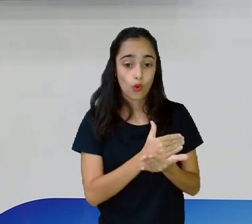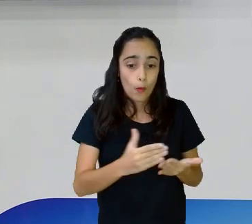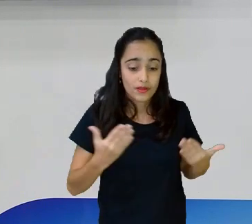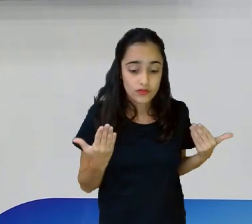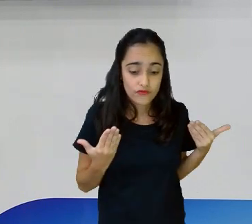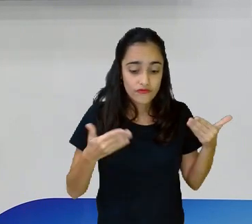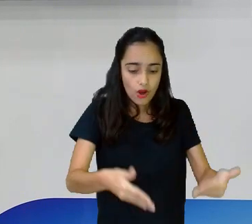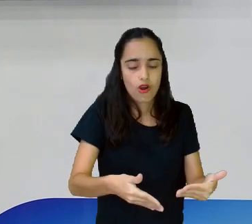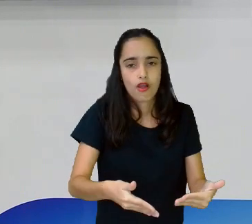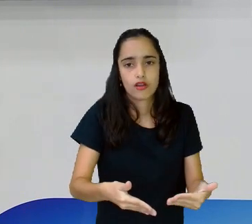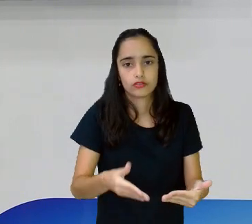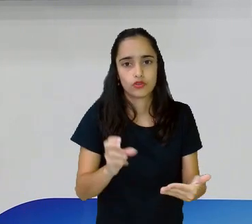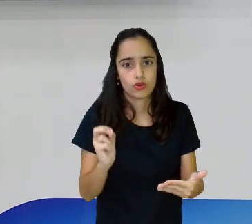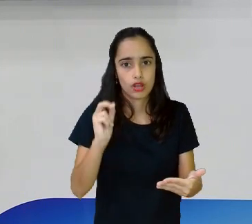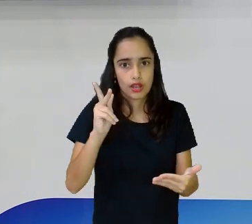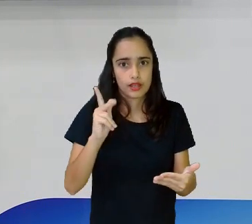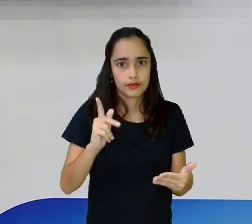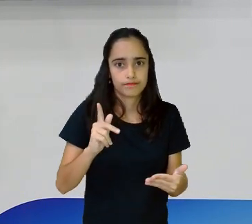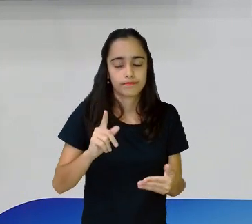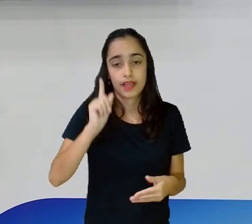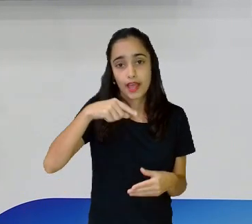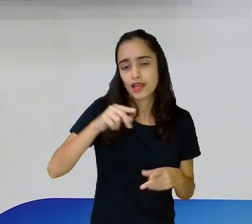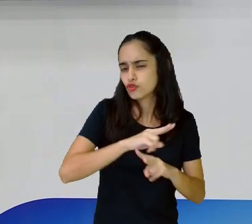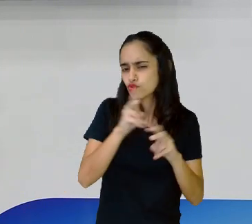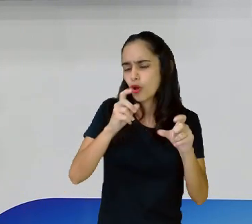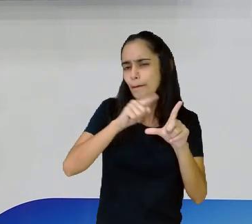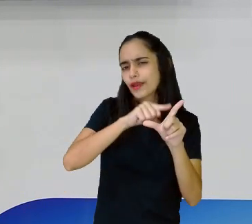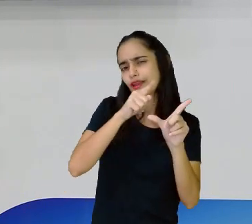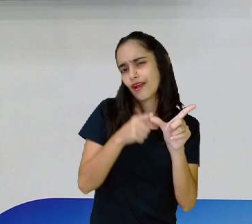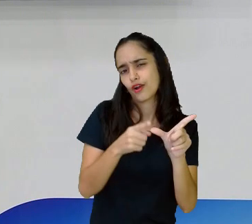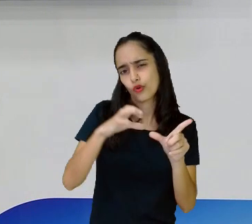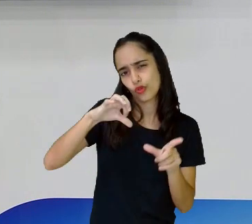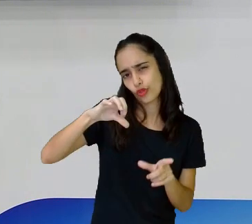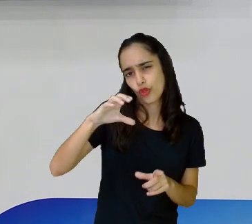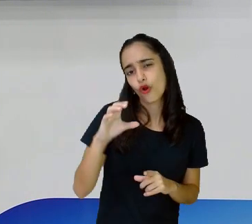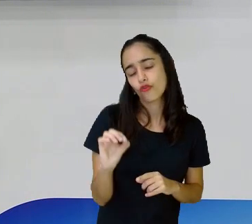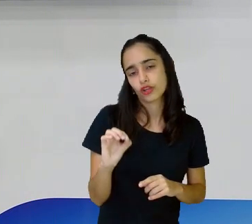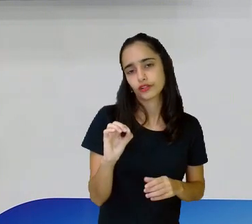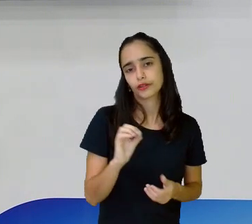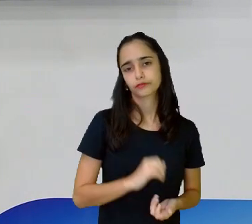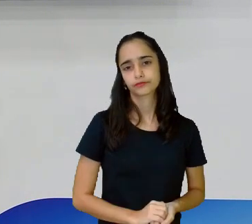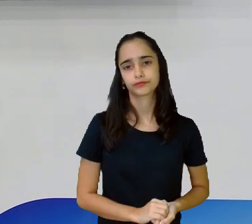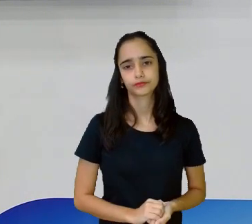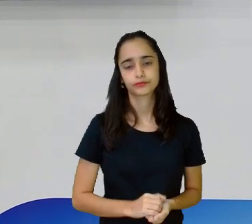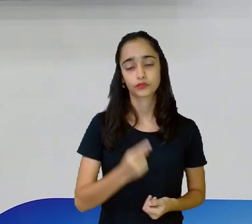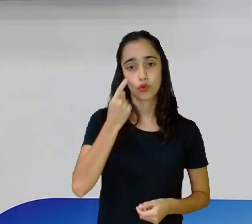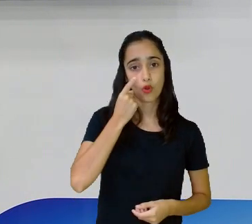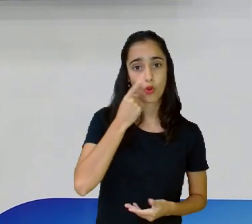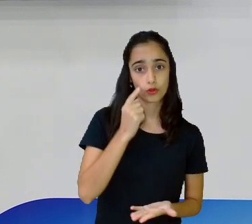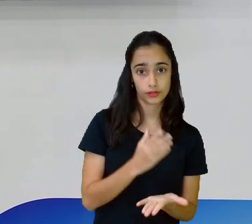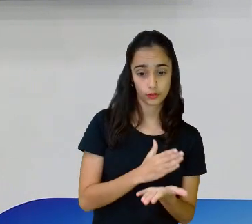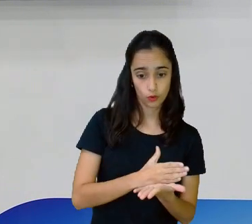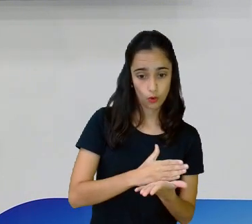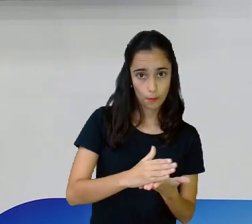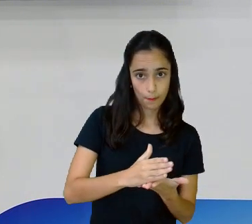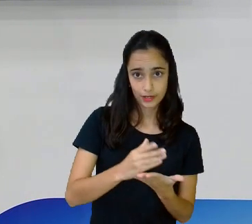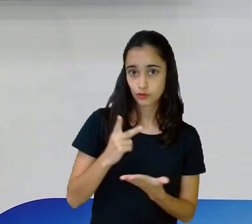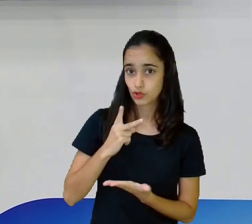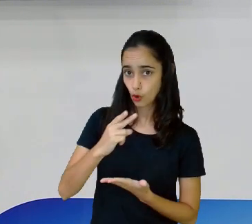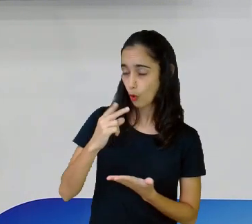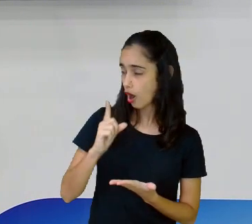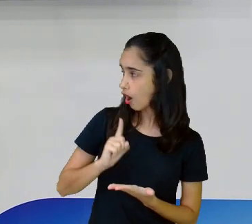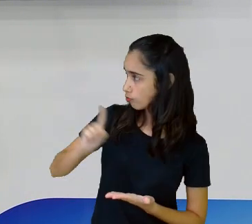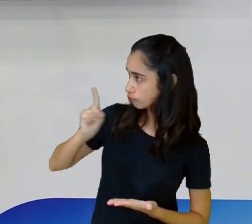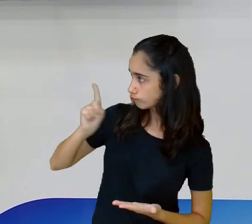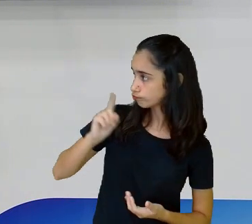tá? Eu estou falando de ângulo reto, um ângulo de 90 graus, ela tem começo, o começo é aqui. Elas começam do